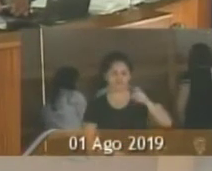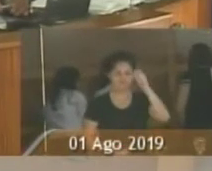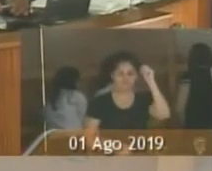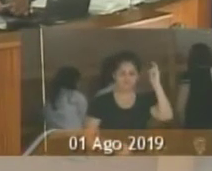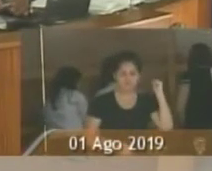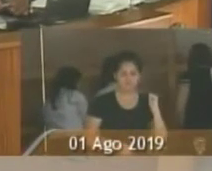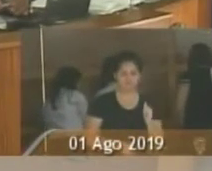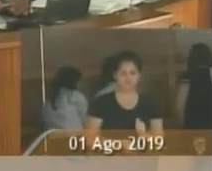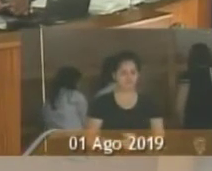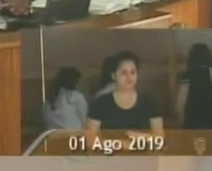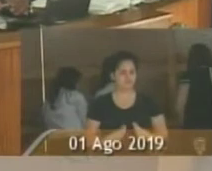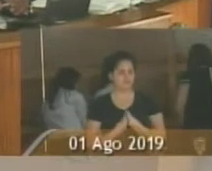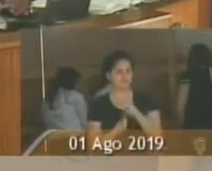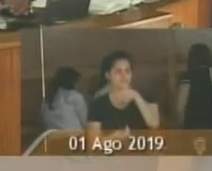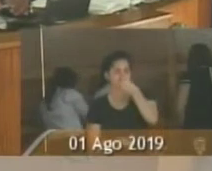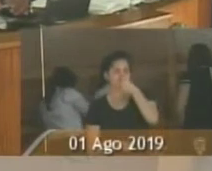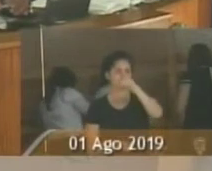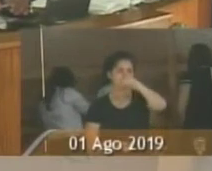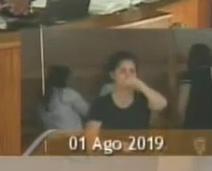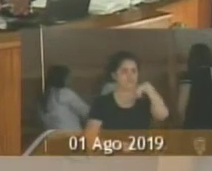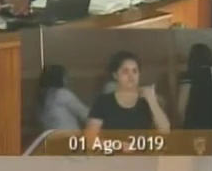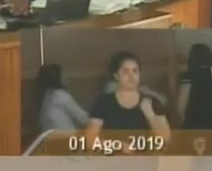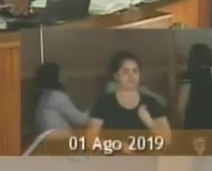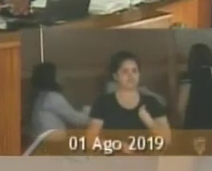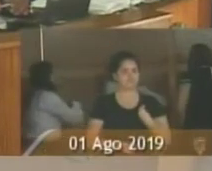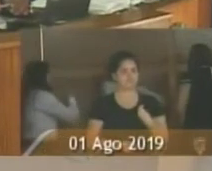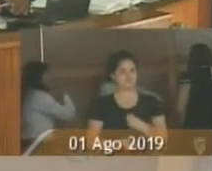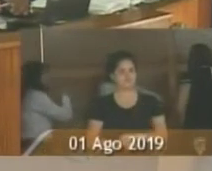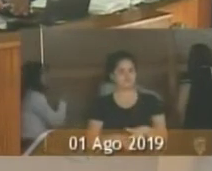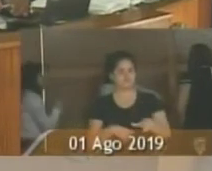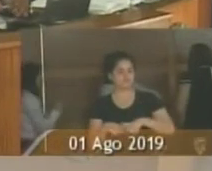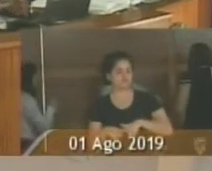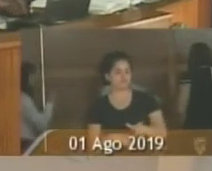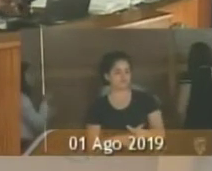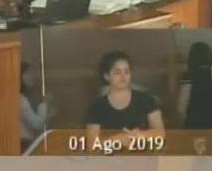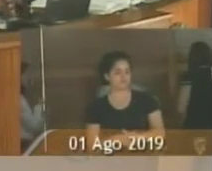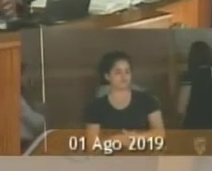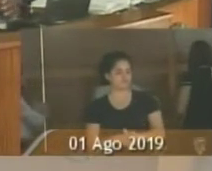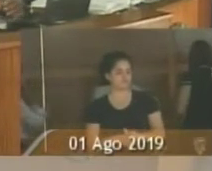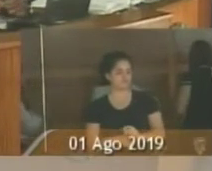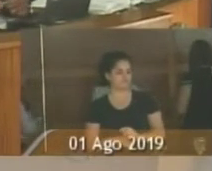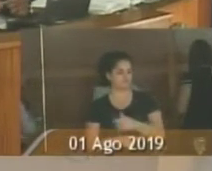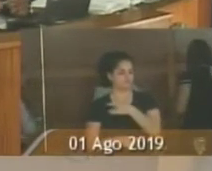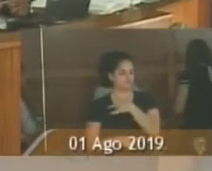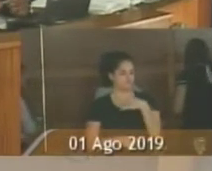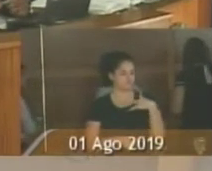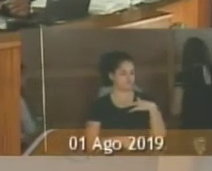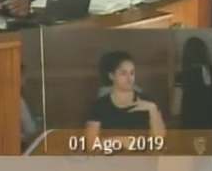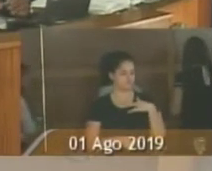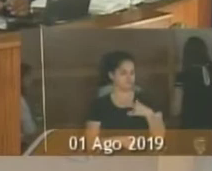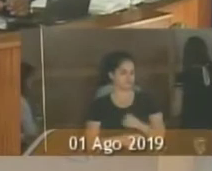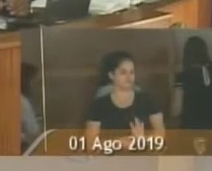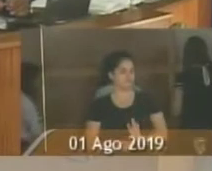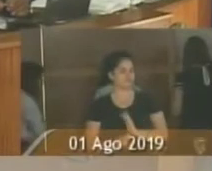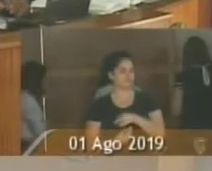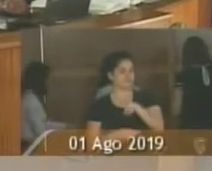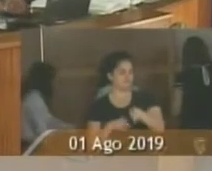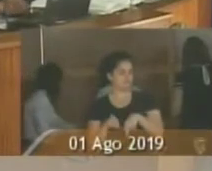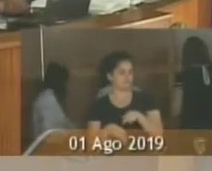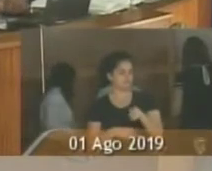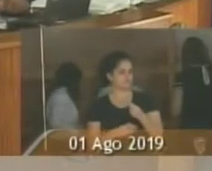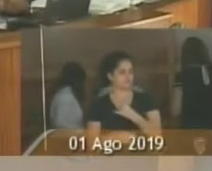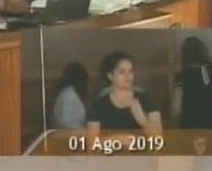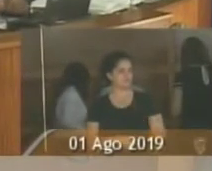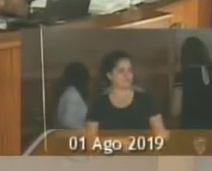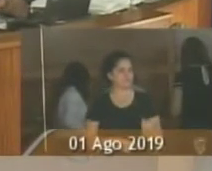dar mais qualidade para o servidor público da saúde atender os munícipes, isso é muito importante,